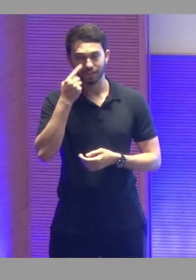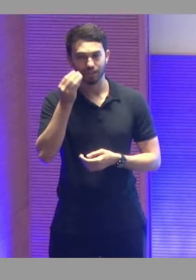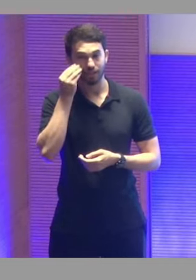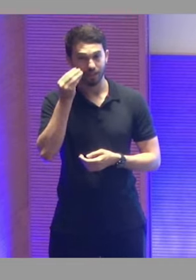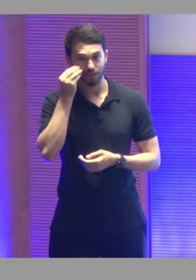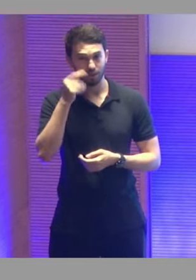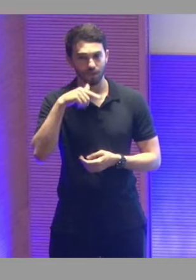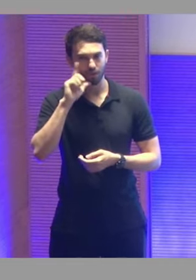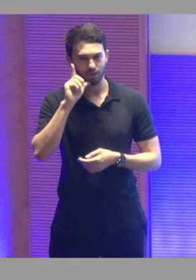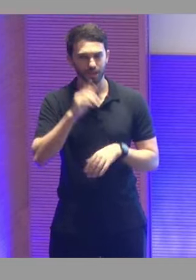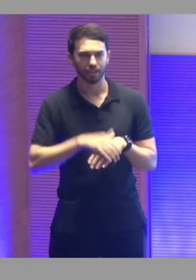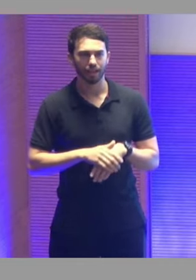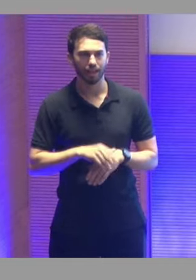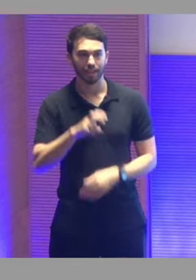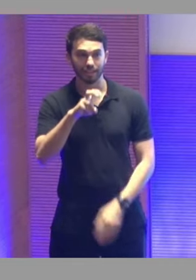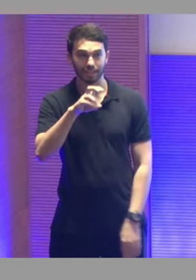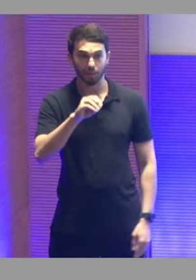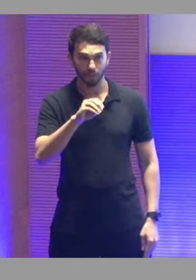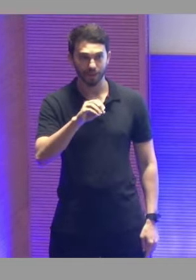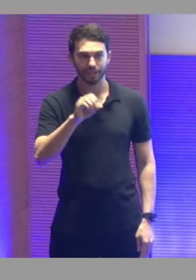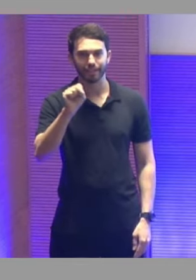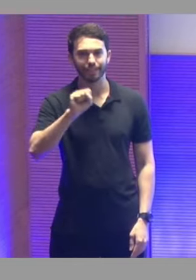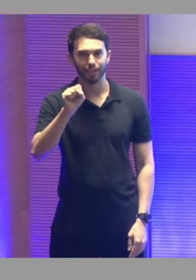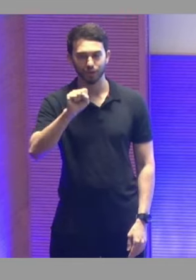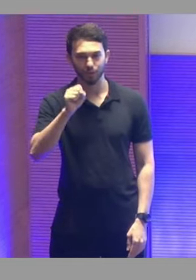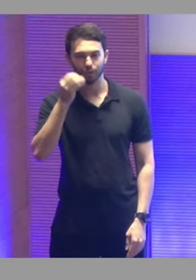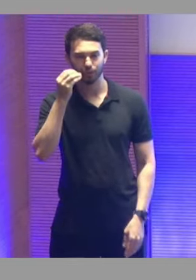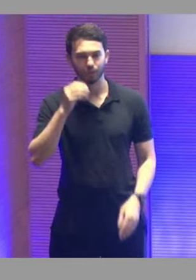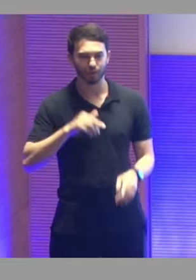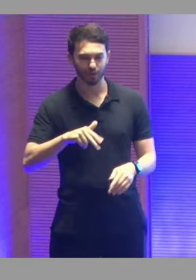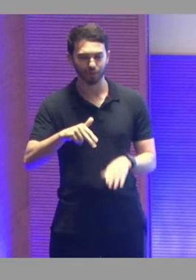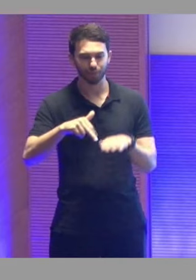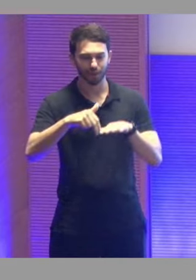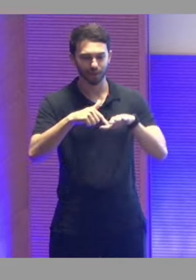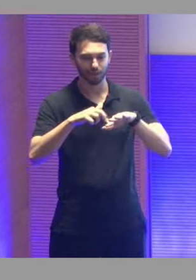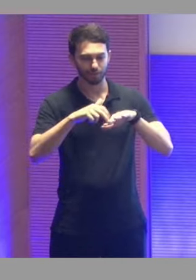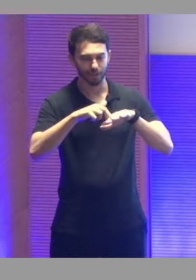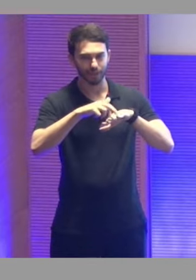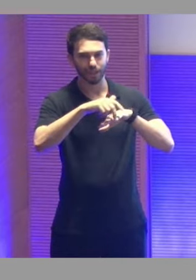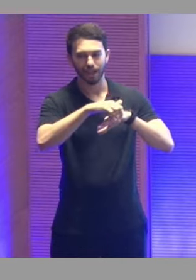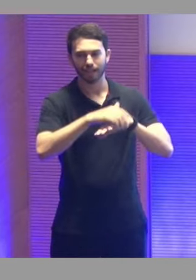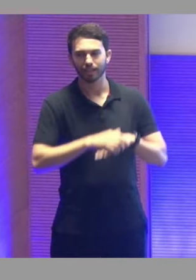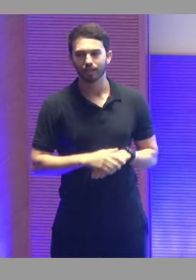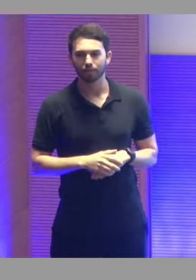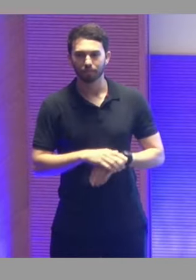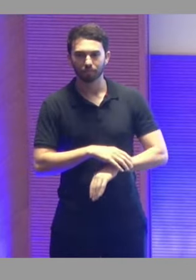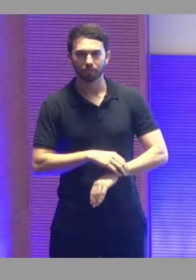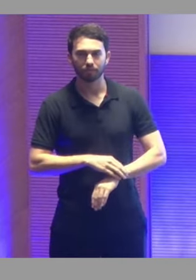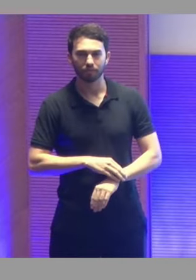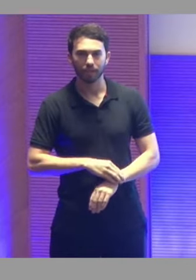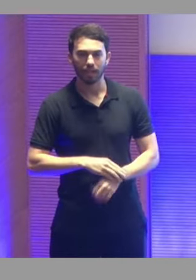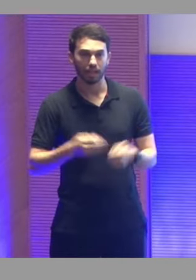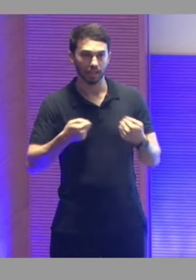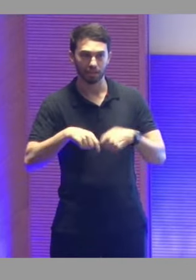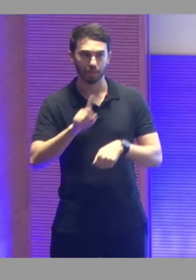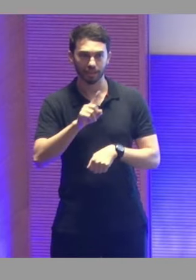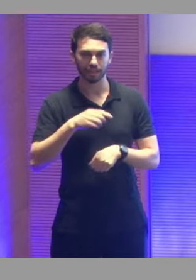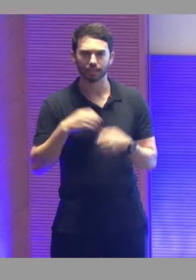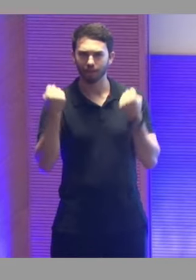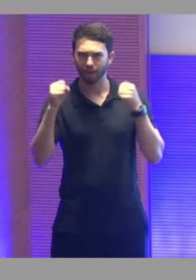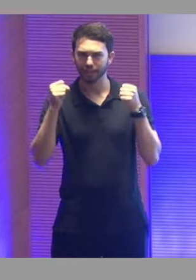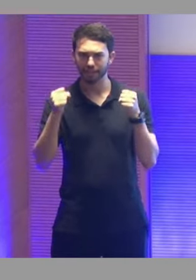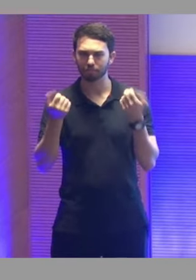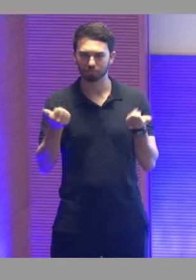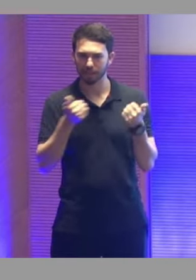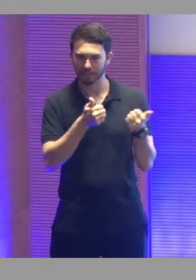testou ontem dá 50 segundos subindo escadas Então acho que a maioria não e não precisa estar com a academia em dia dá